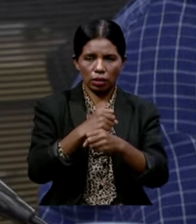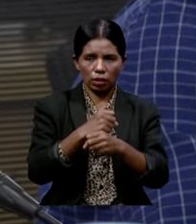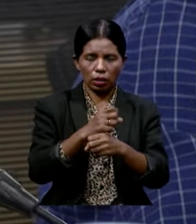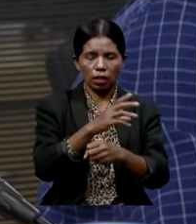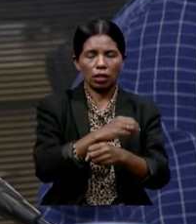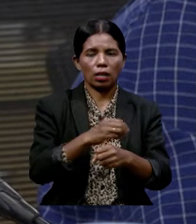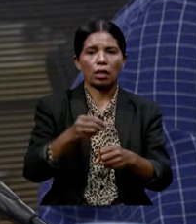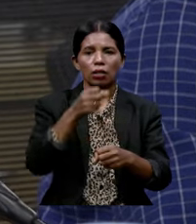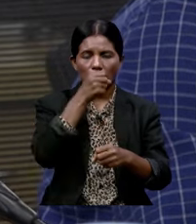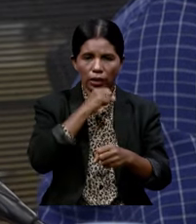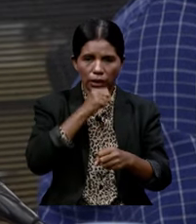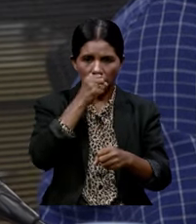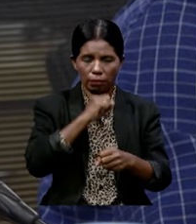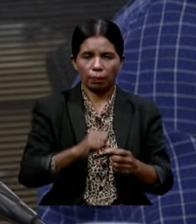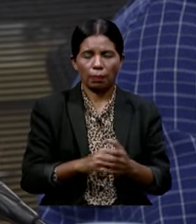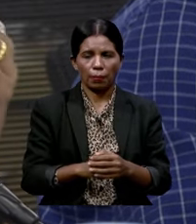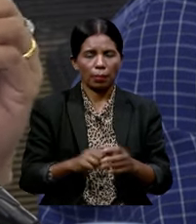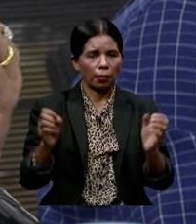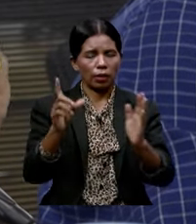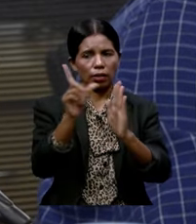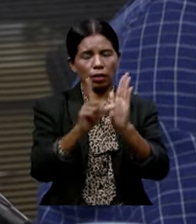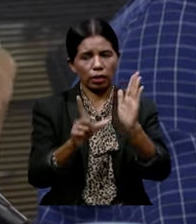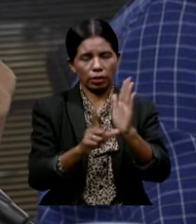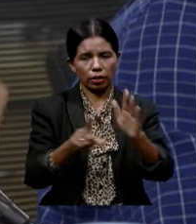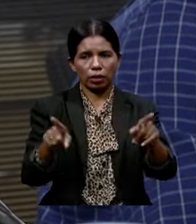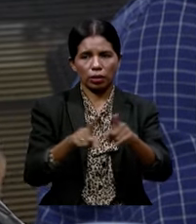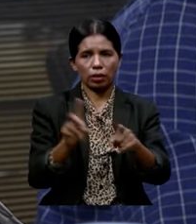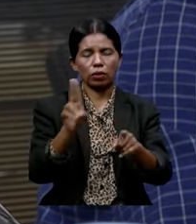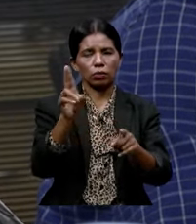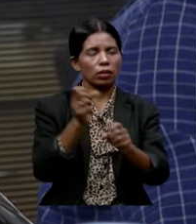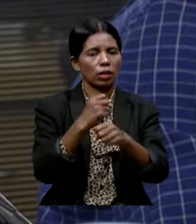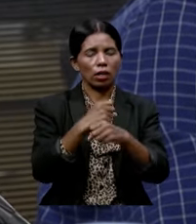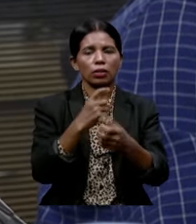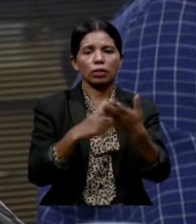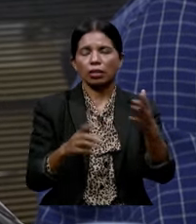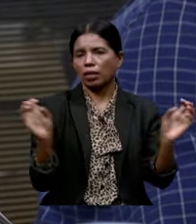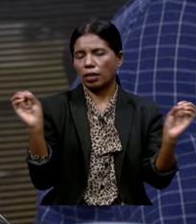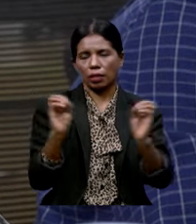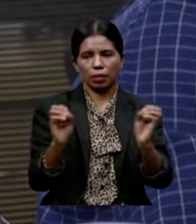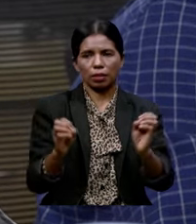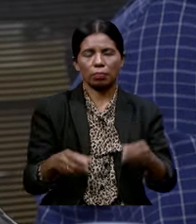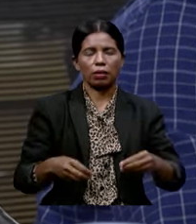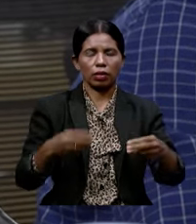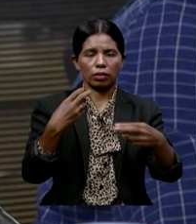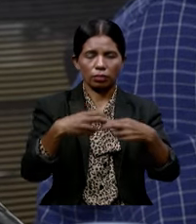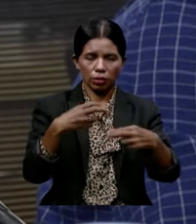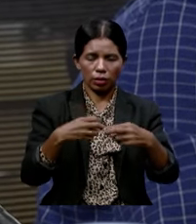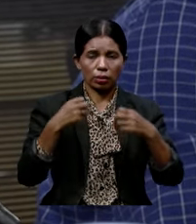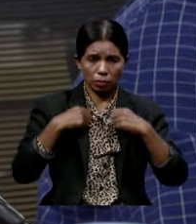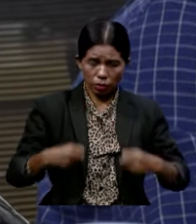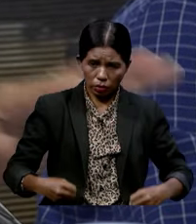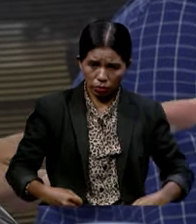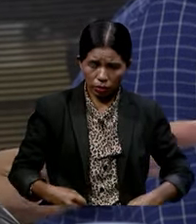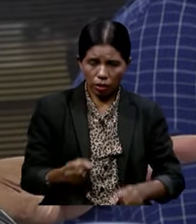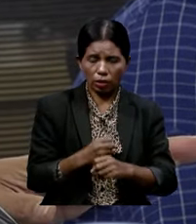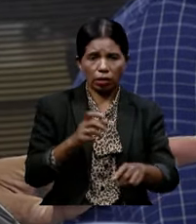dane. Significa que tak nila ia lista ira kata ka composição ser ni tu usa ni halo sala ia. Idane bele impacto ba Saudi, bele mos ni